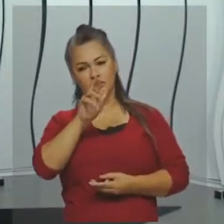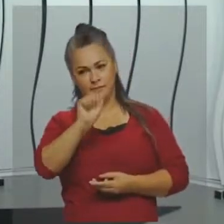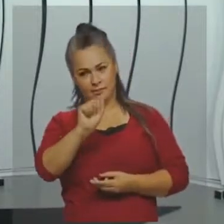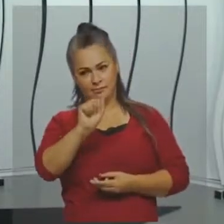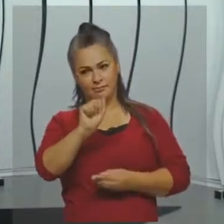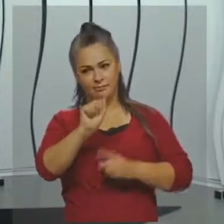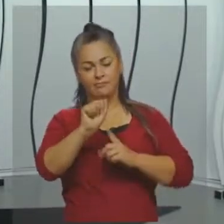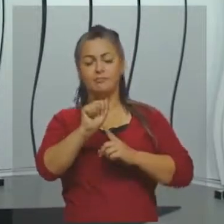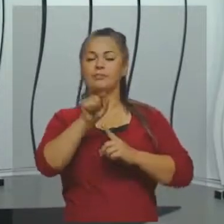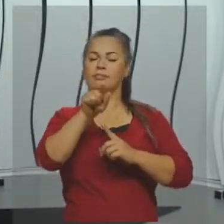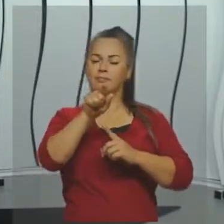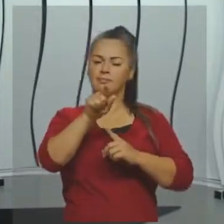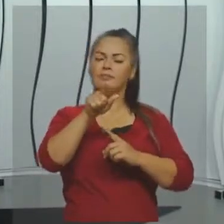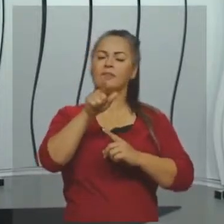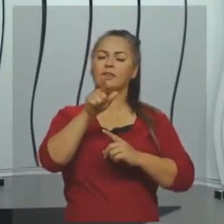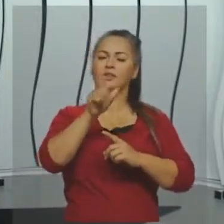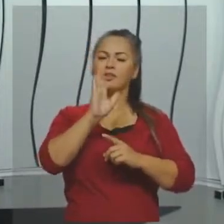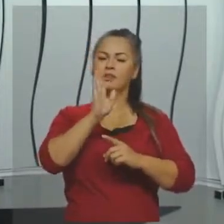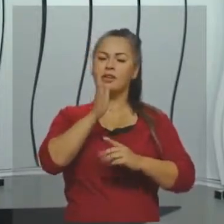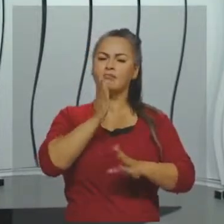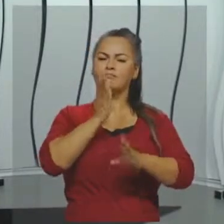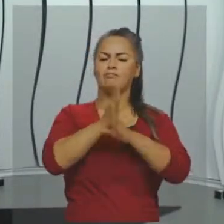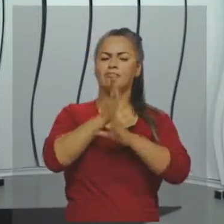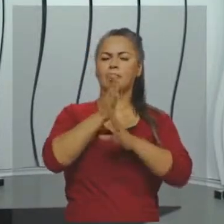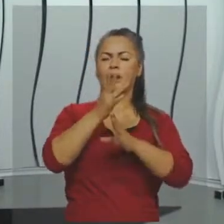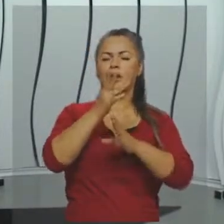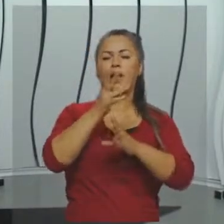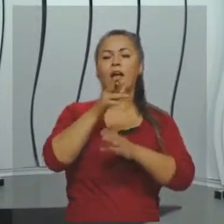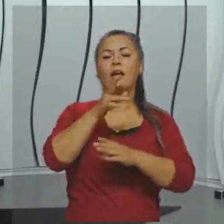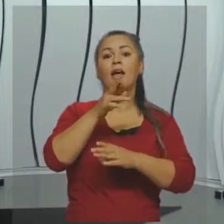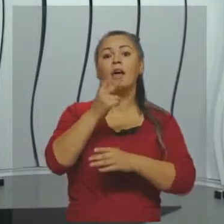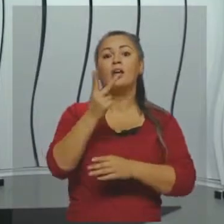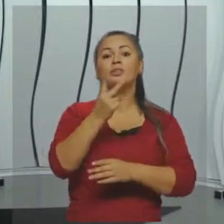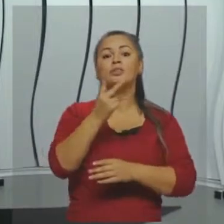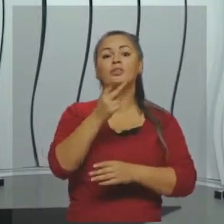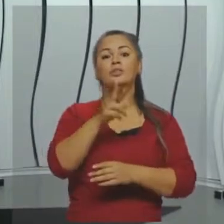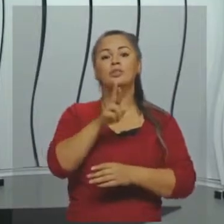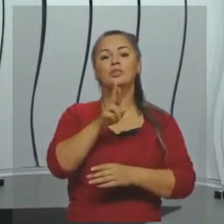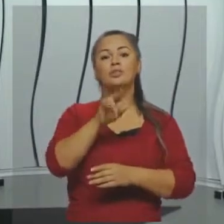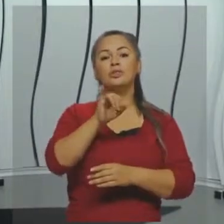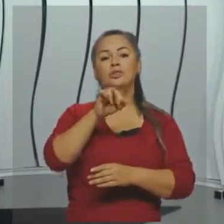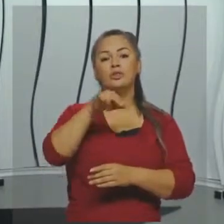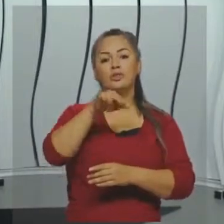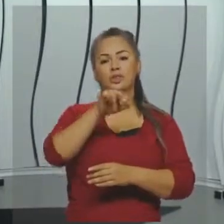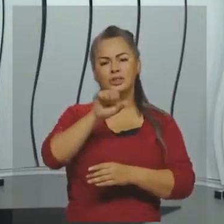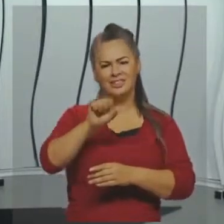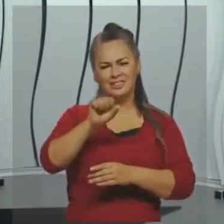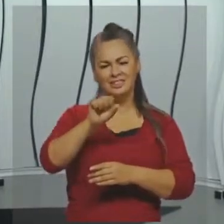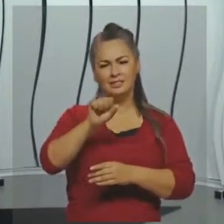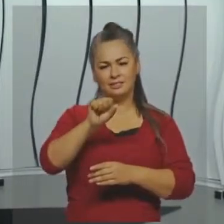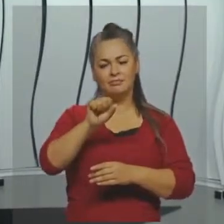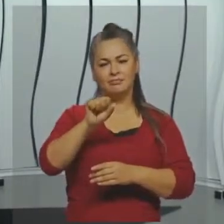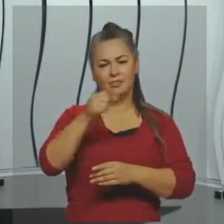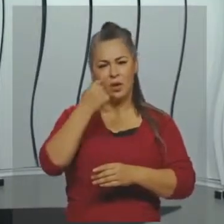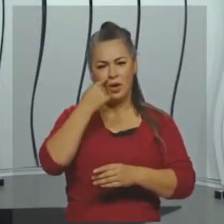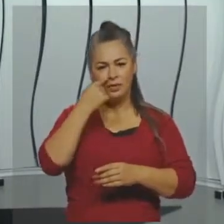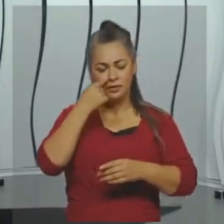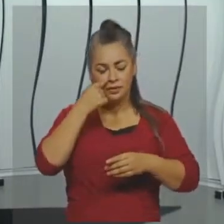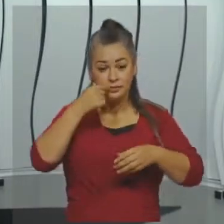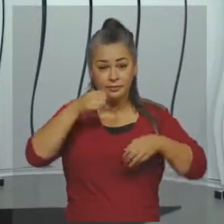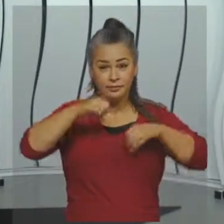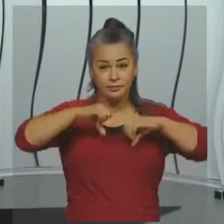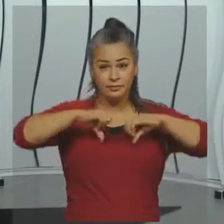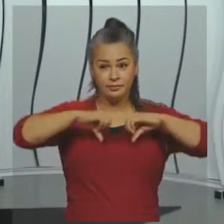eles se assemelham muito a 2 grãos de feijão, bem maiores, obviamente, mas eles têm